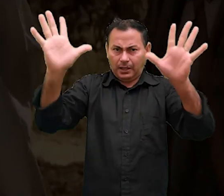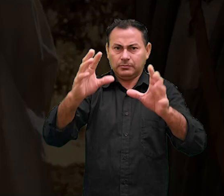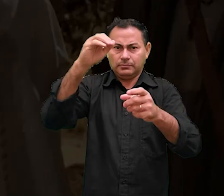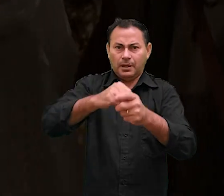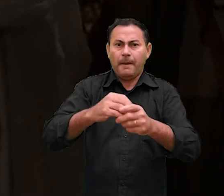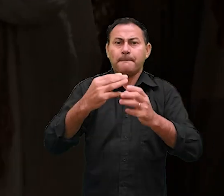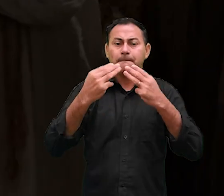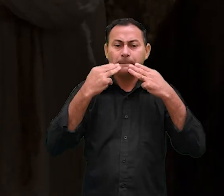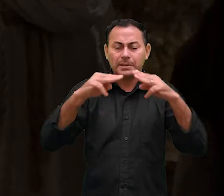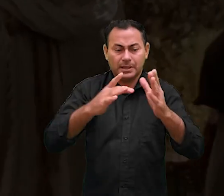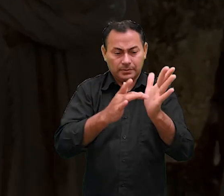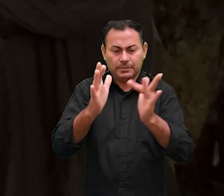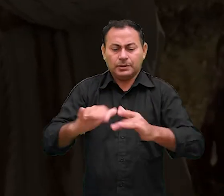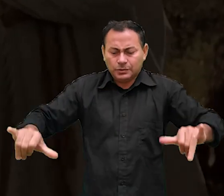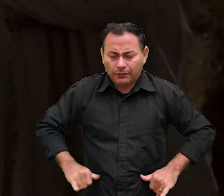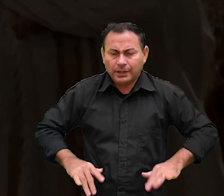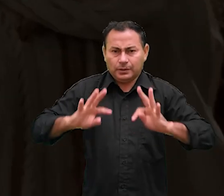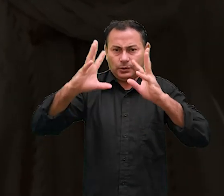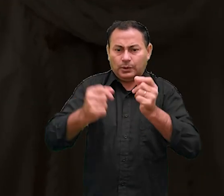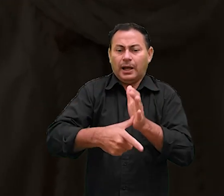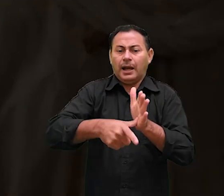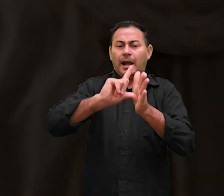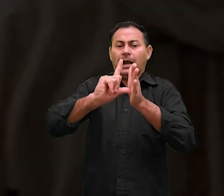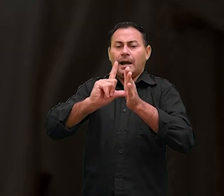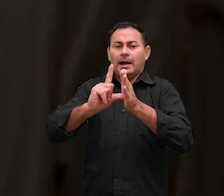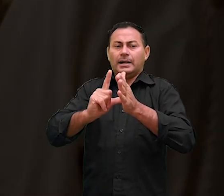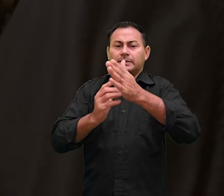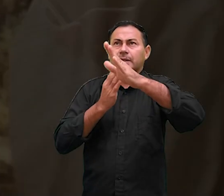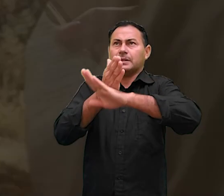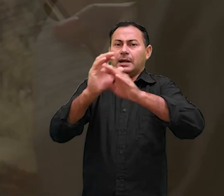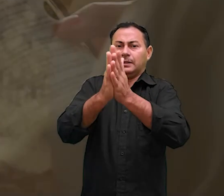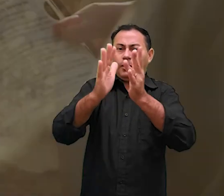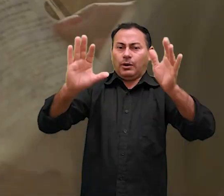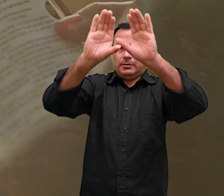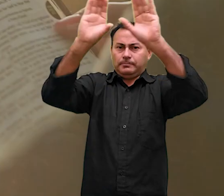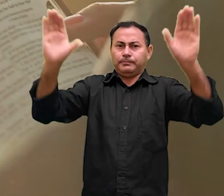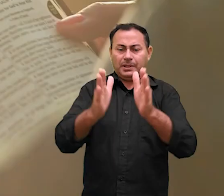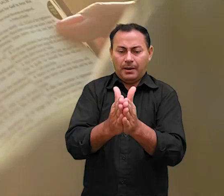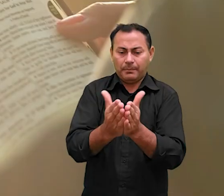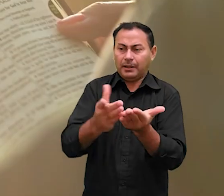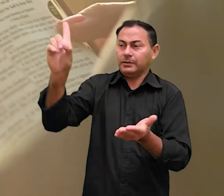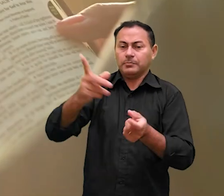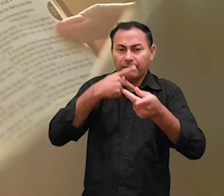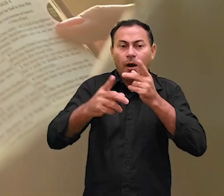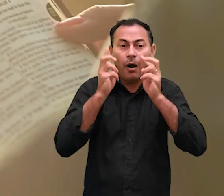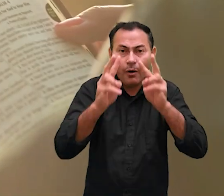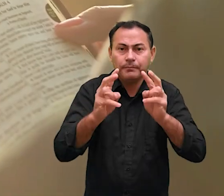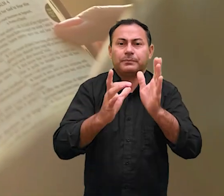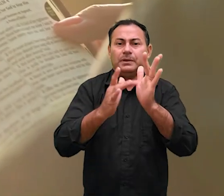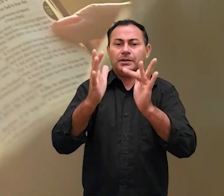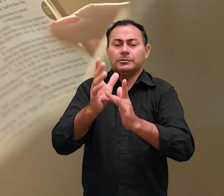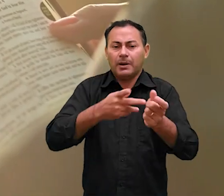claramente previsto que o Messias teria de sofrer todas essas coisas antes de entrar em sua glória? E a Bíblia nos diz, ouça.